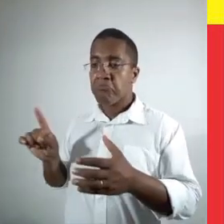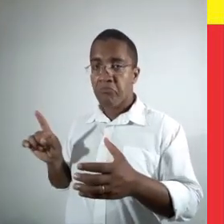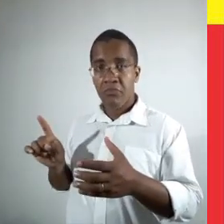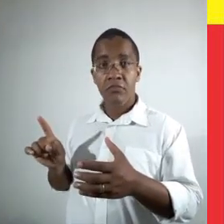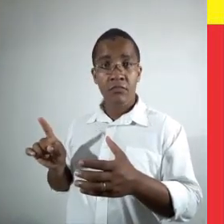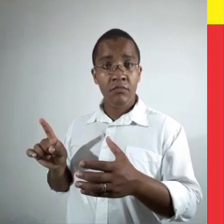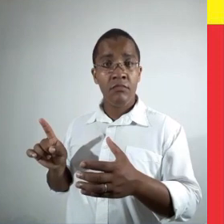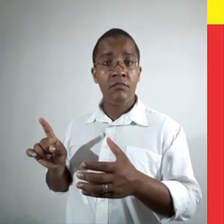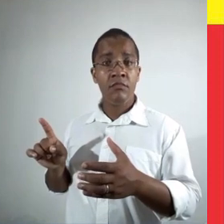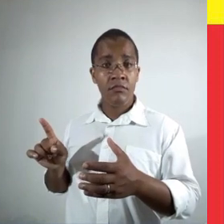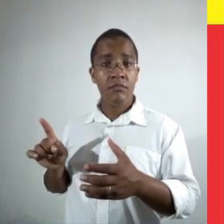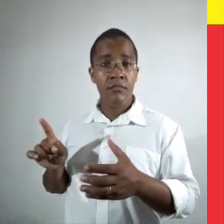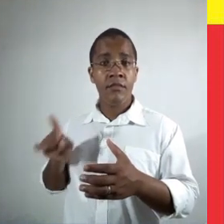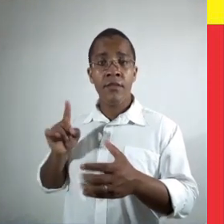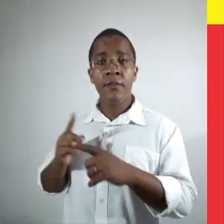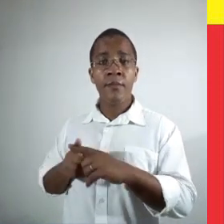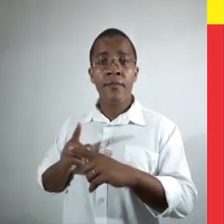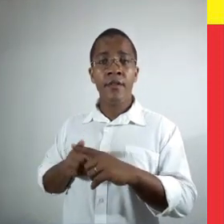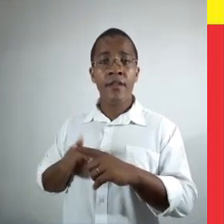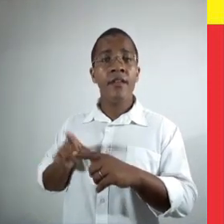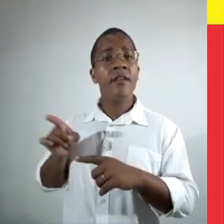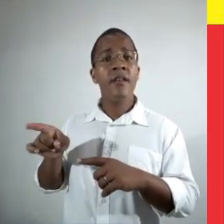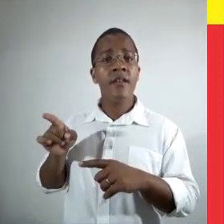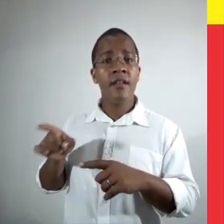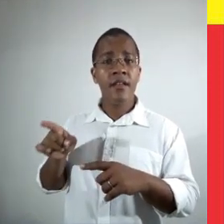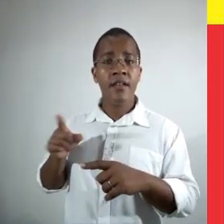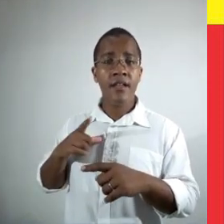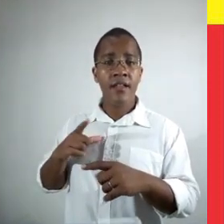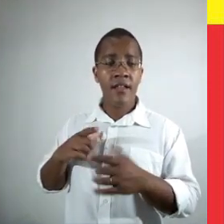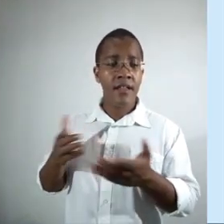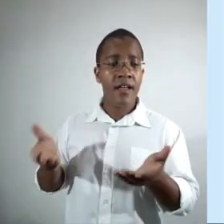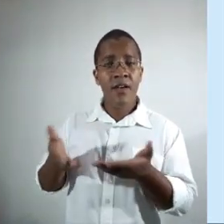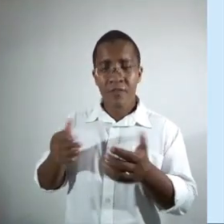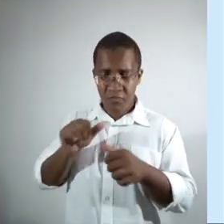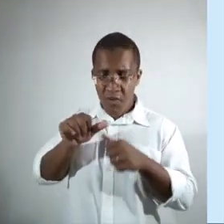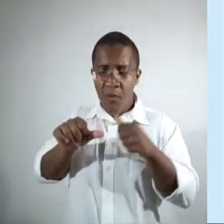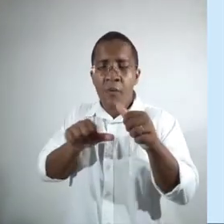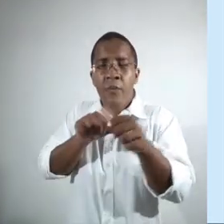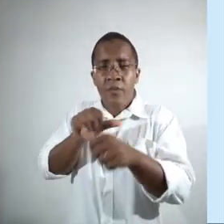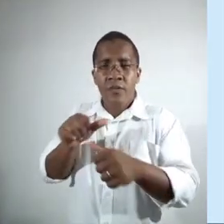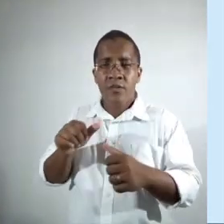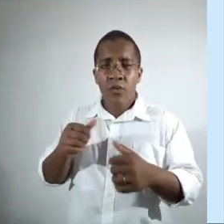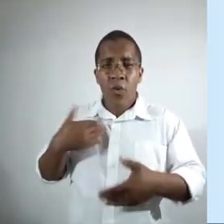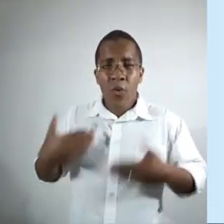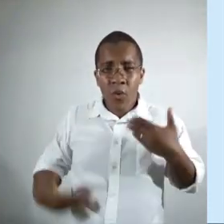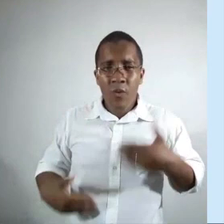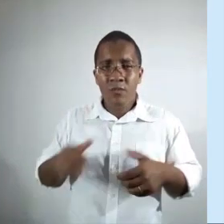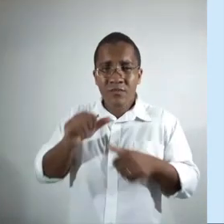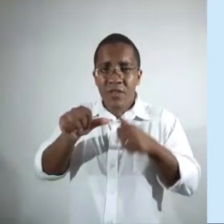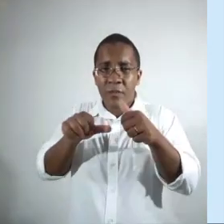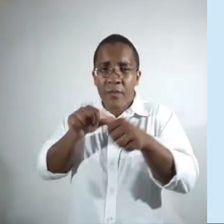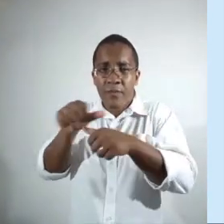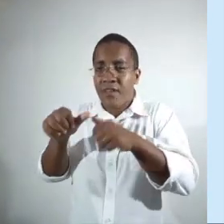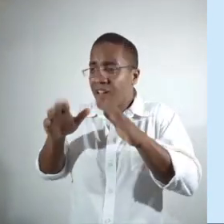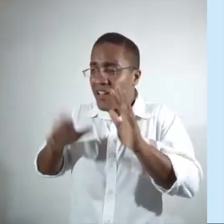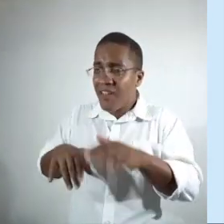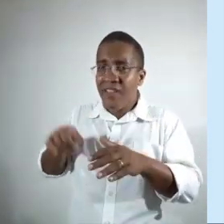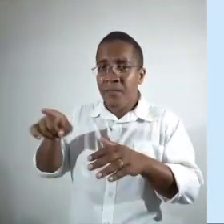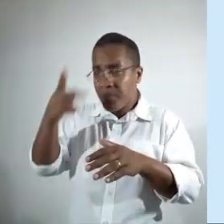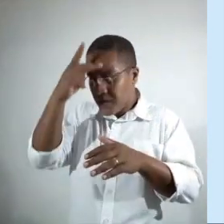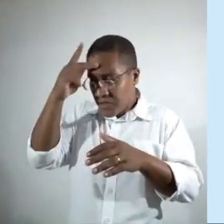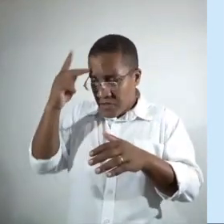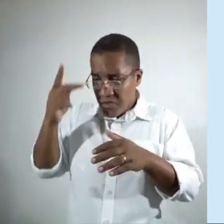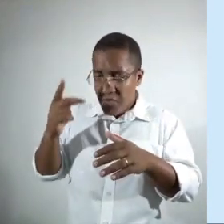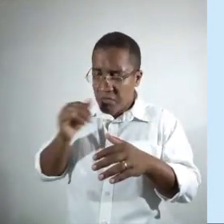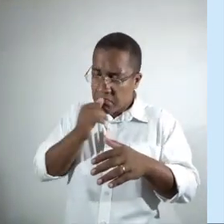ela está um pouco afastada, isolada. É porque essa taxa na mudança de hormonal às vezes causa